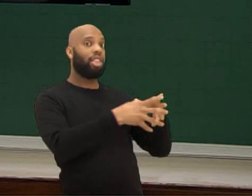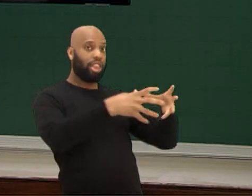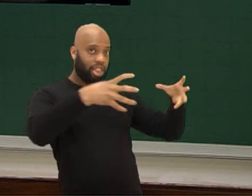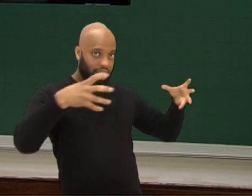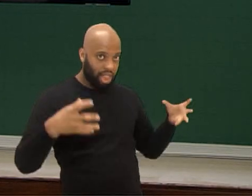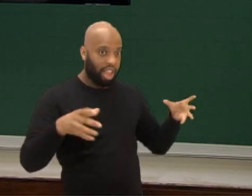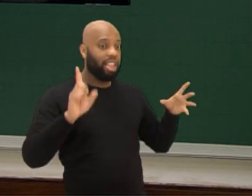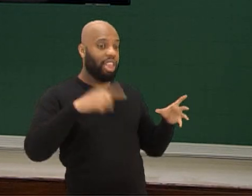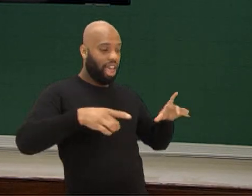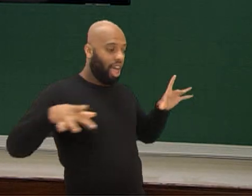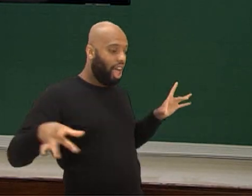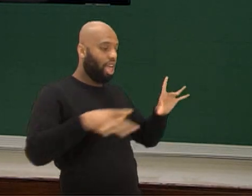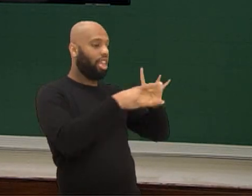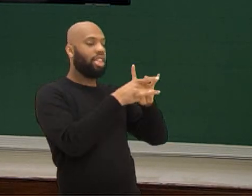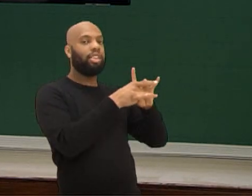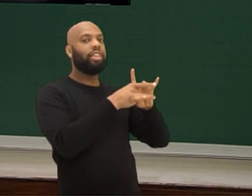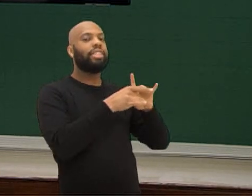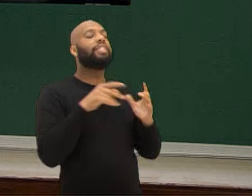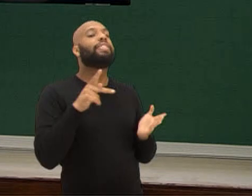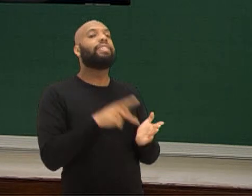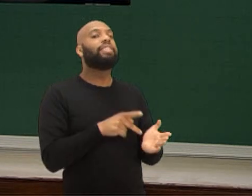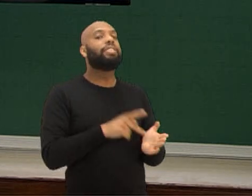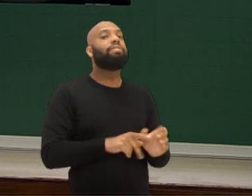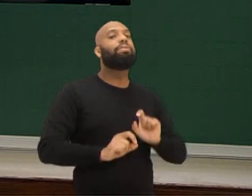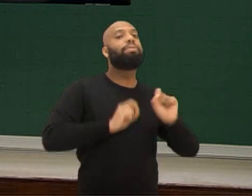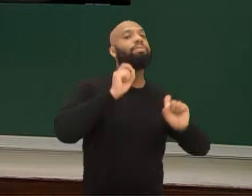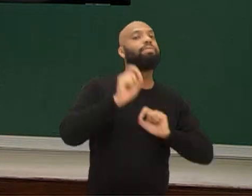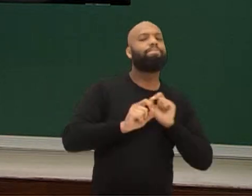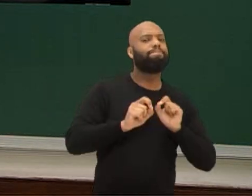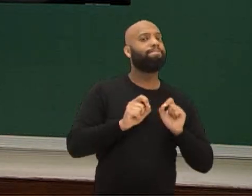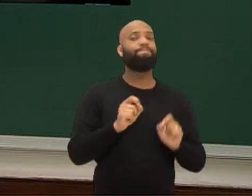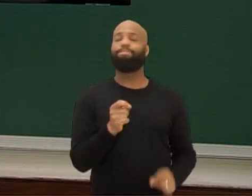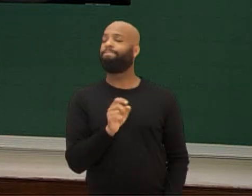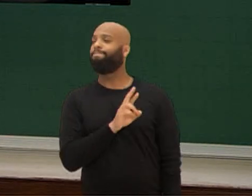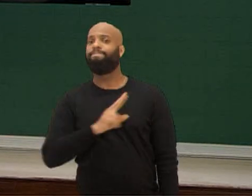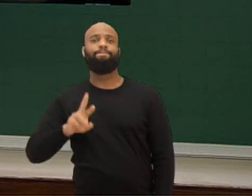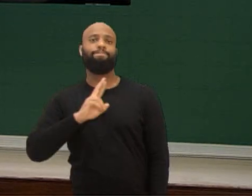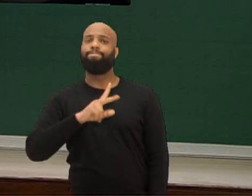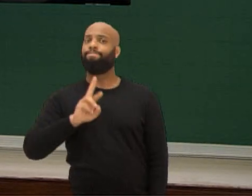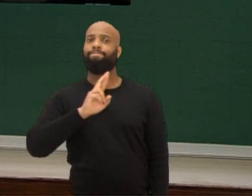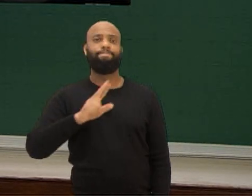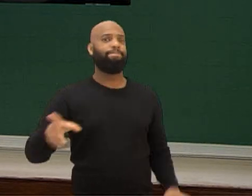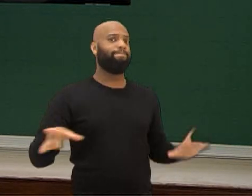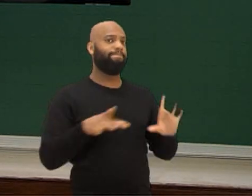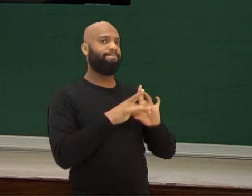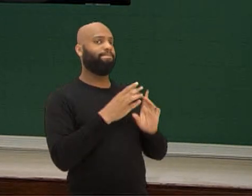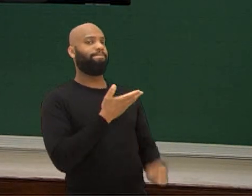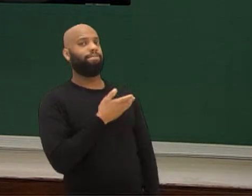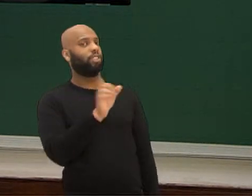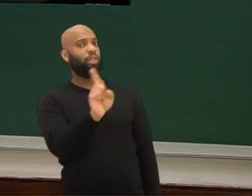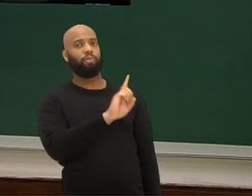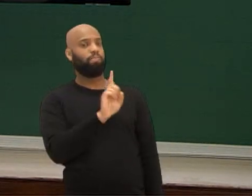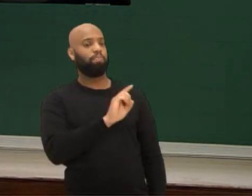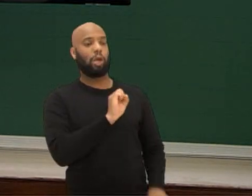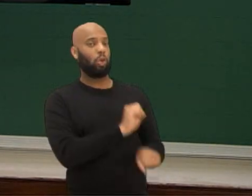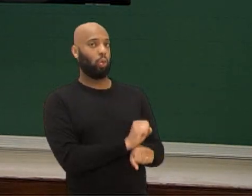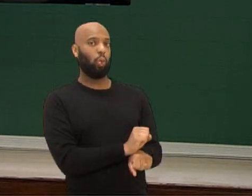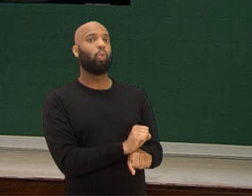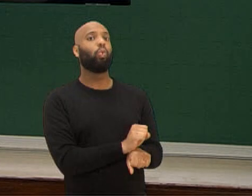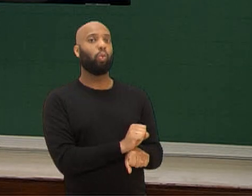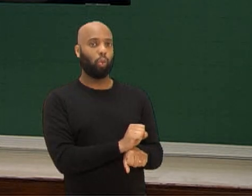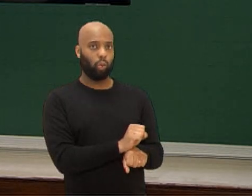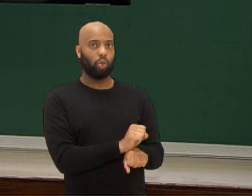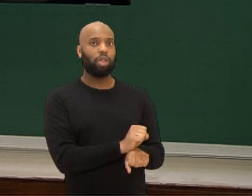de aliados, eles na realidade já não estão mais sendo tão amigos.